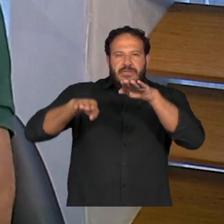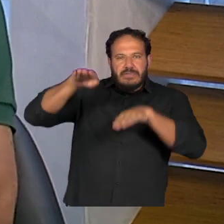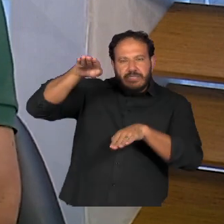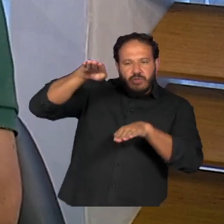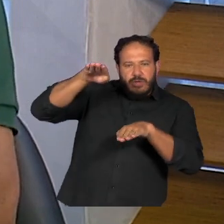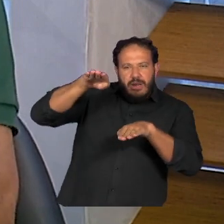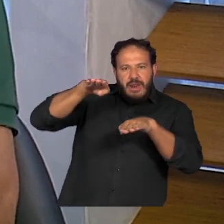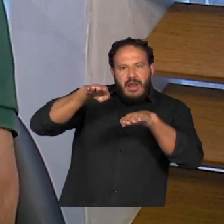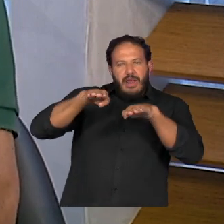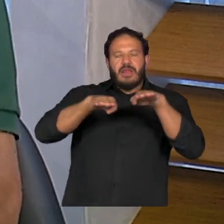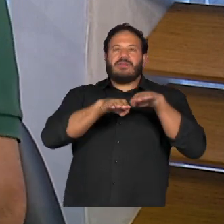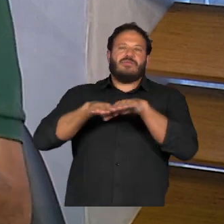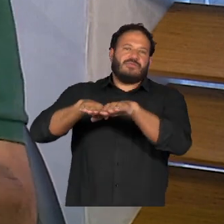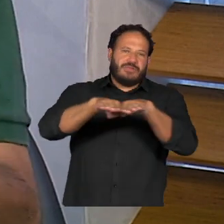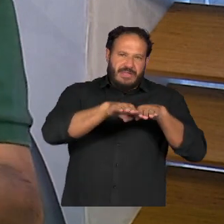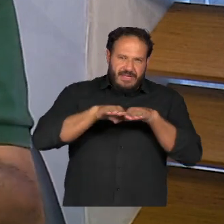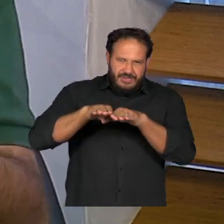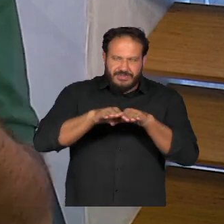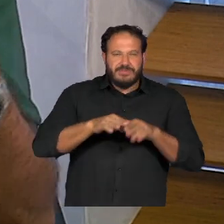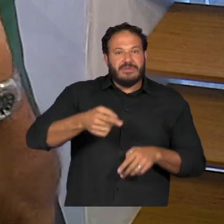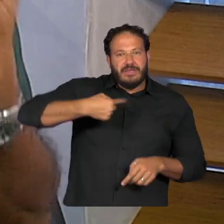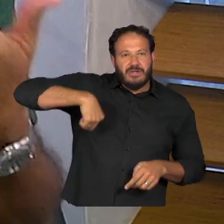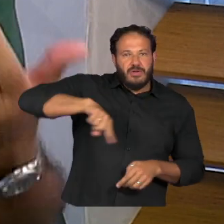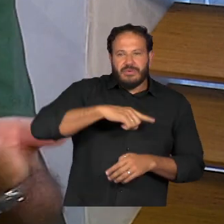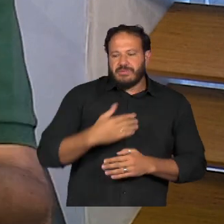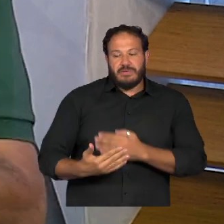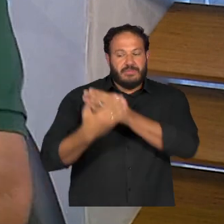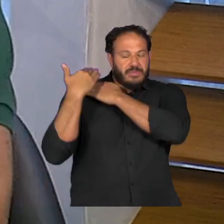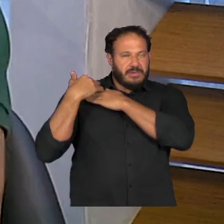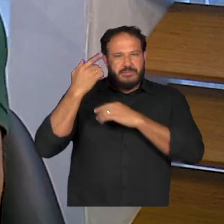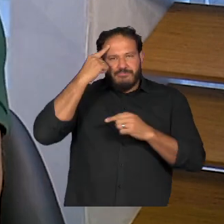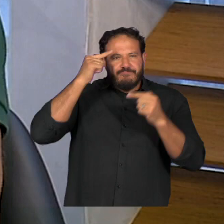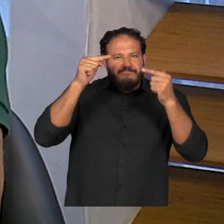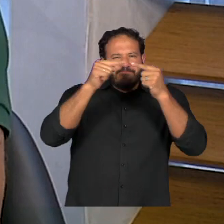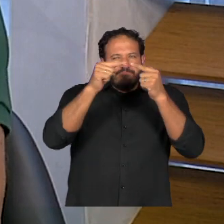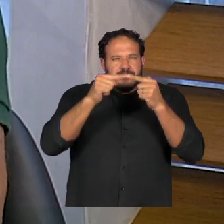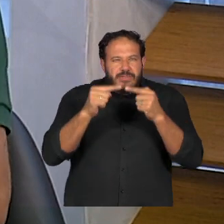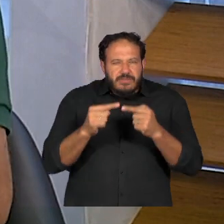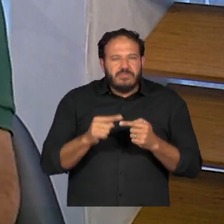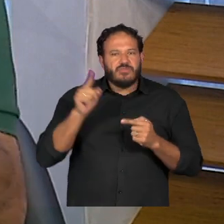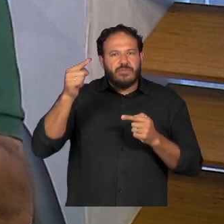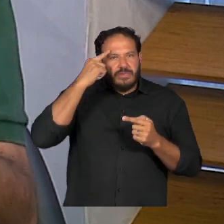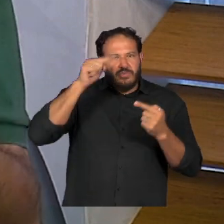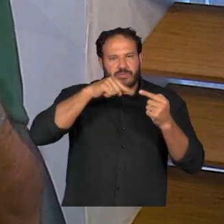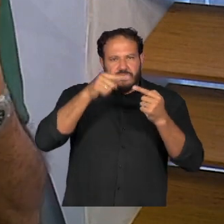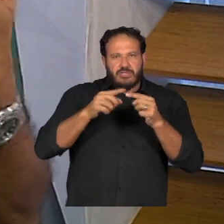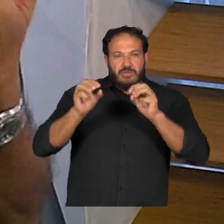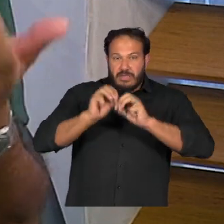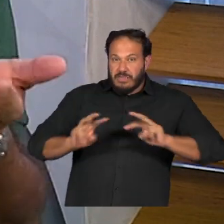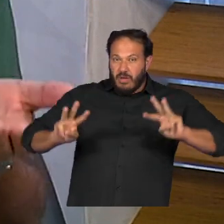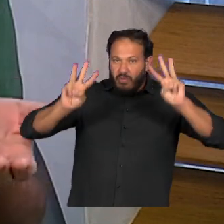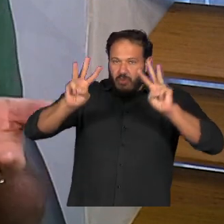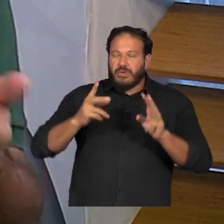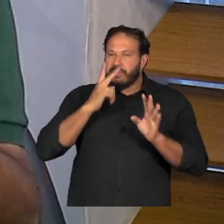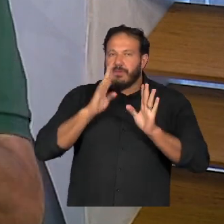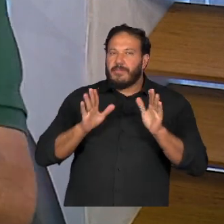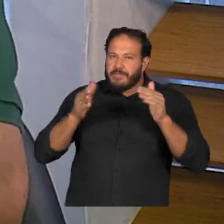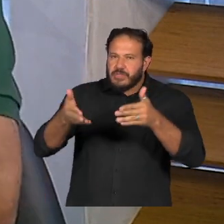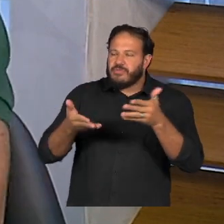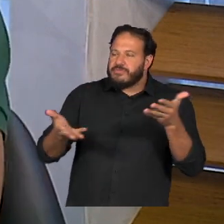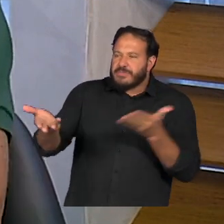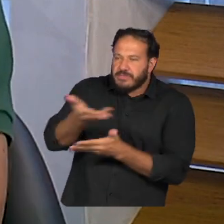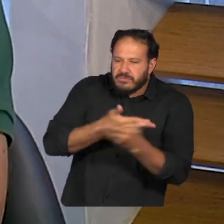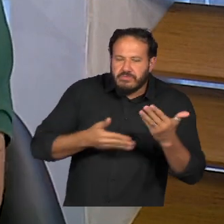desigualdades Então a nossa missão alinhada com esses objetivos é o desenvolvimento biopsicossocial dos